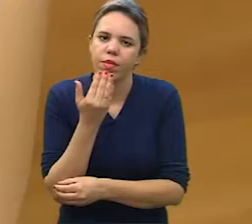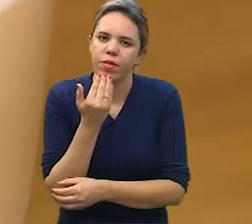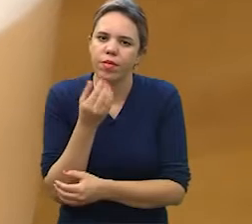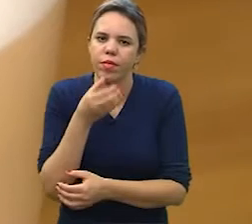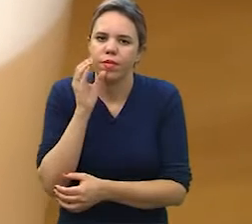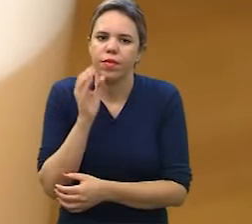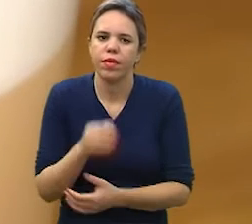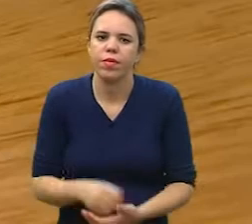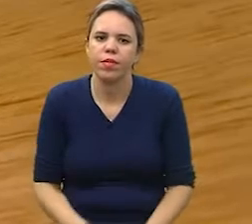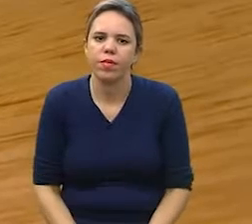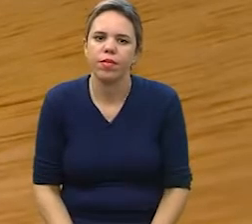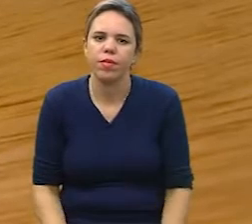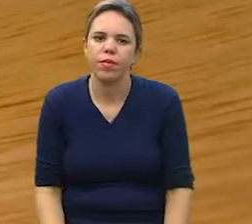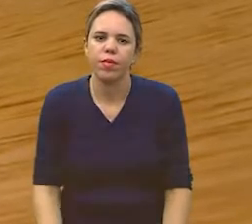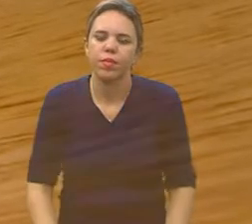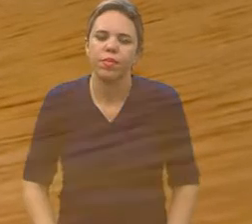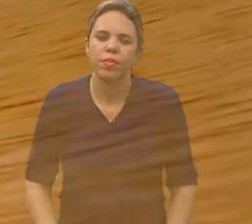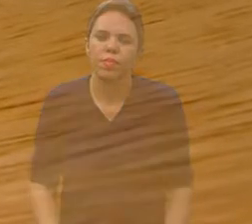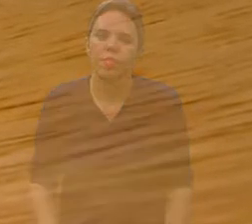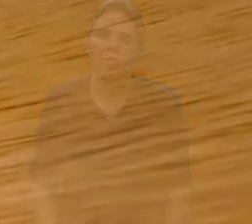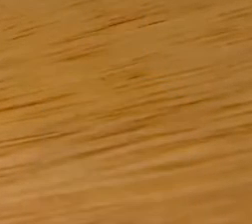servir.